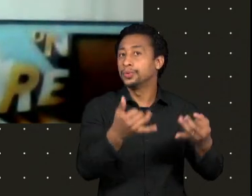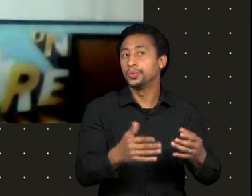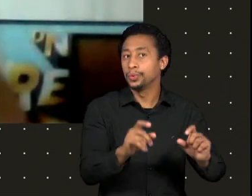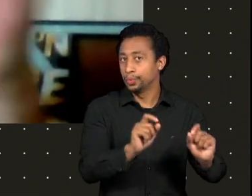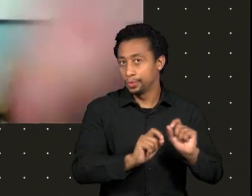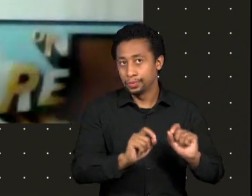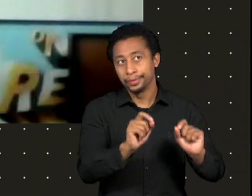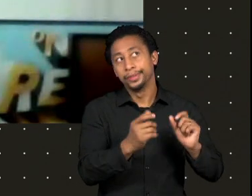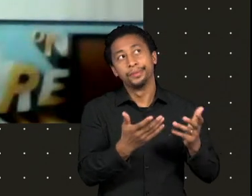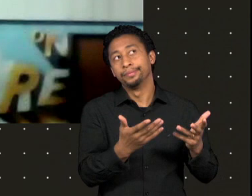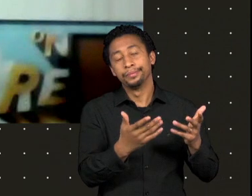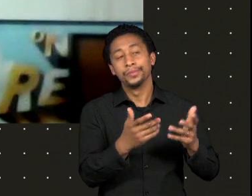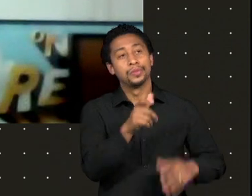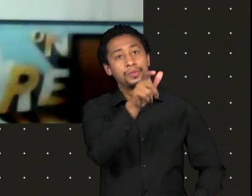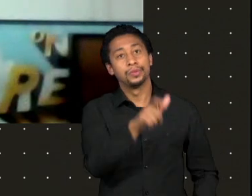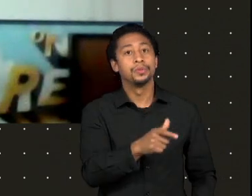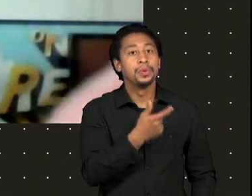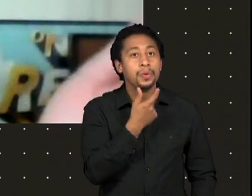porque tinha um homem,